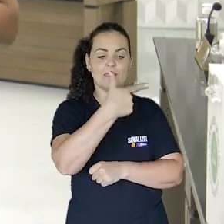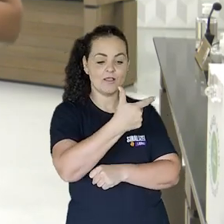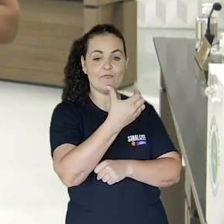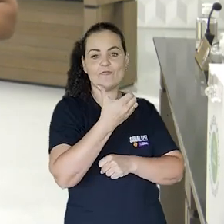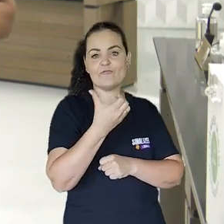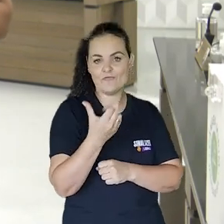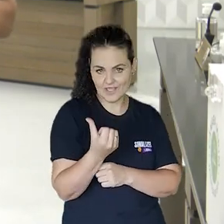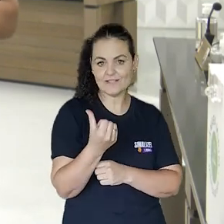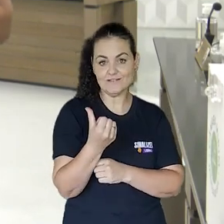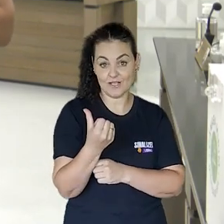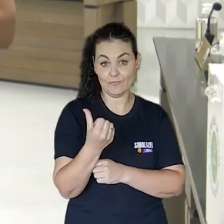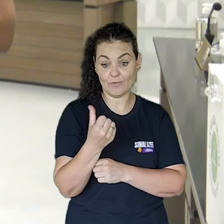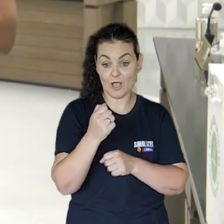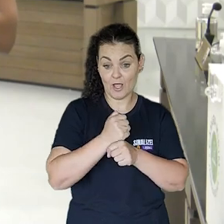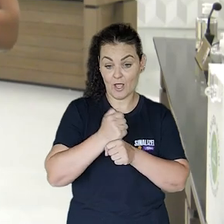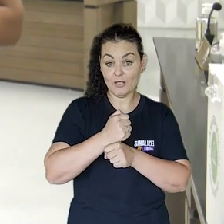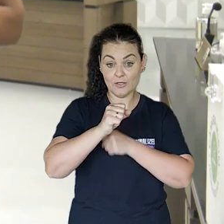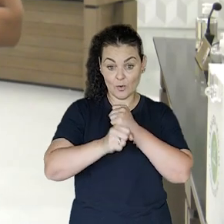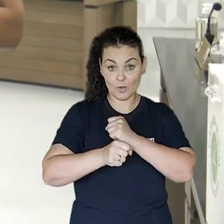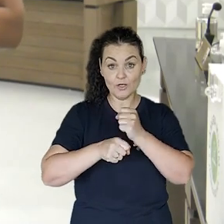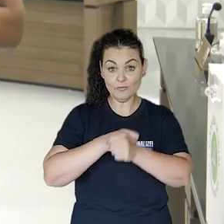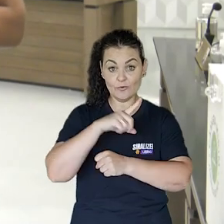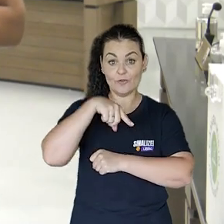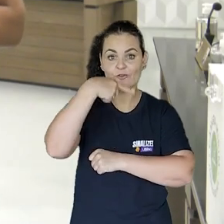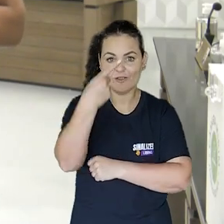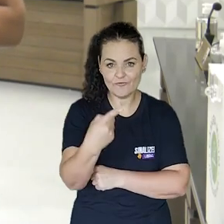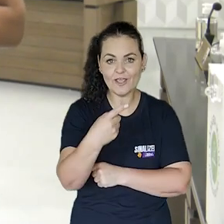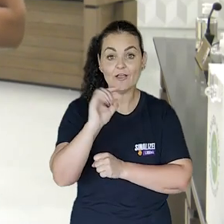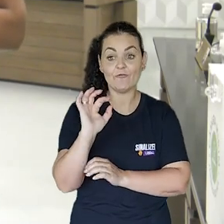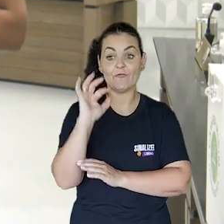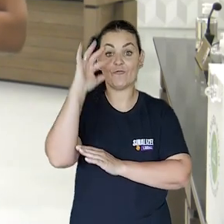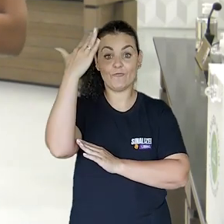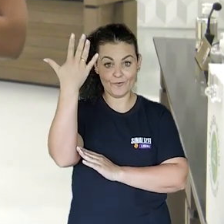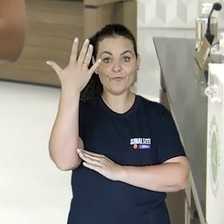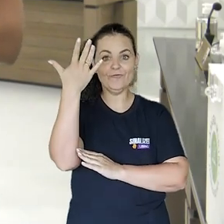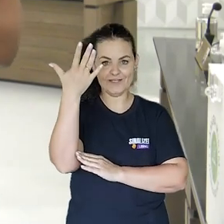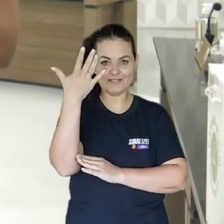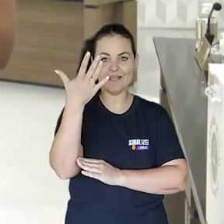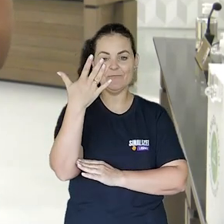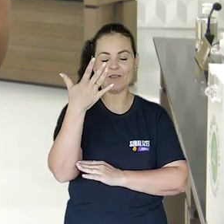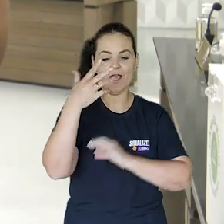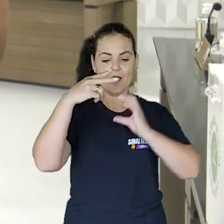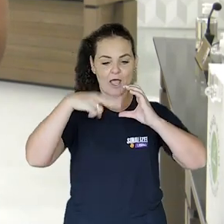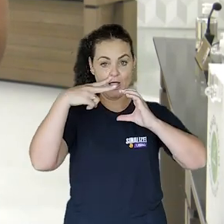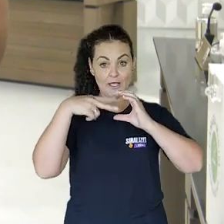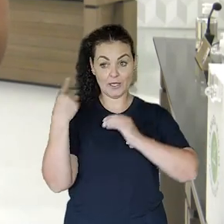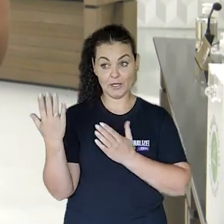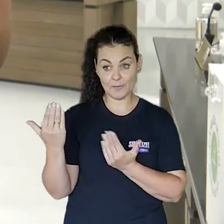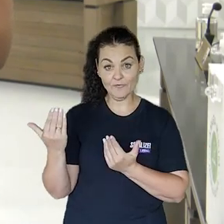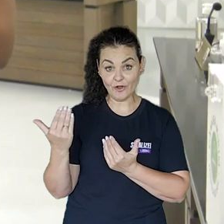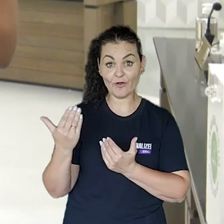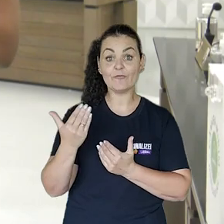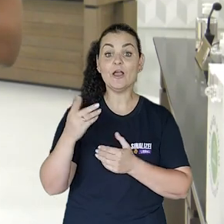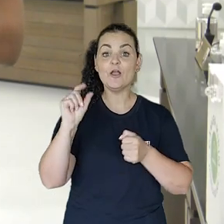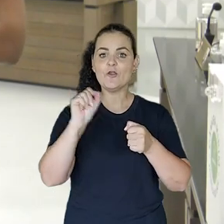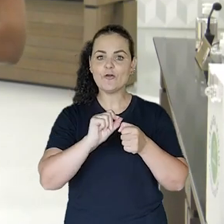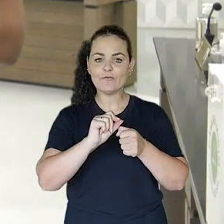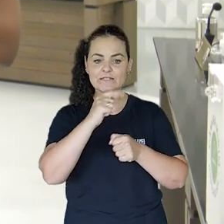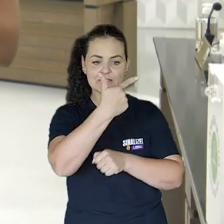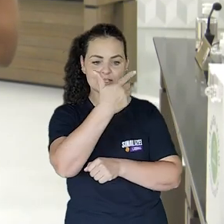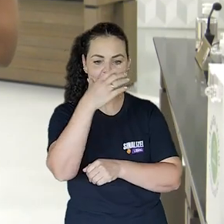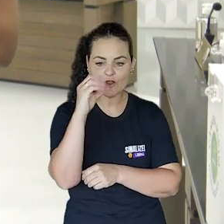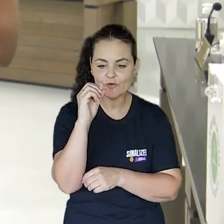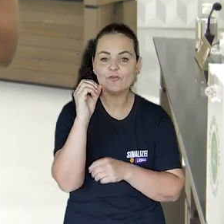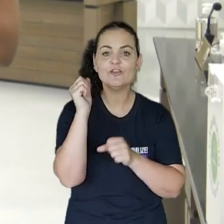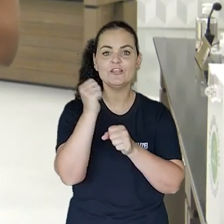programa Vereador Mirim. E bem importante isso, né, André? Então, ano que vem, a Câmara Mirim estará completando 20 anos, né, de existência, a Câmara